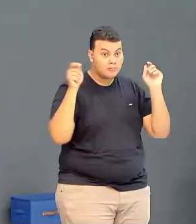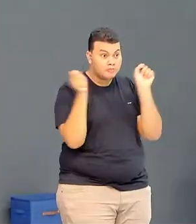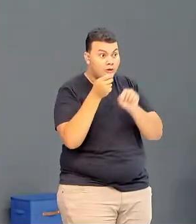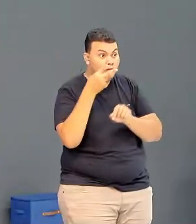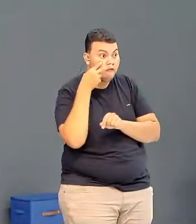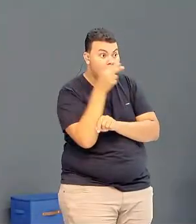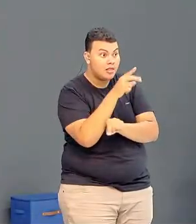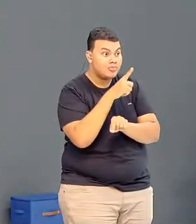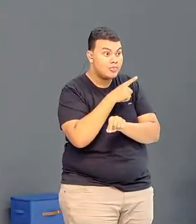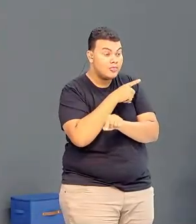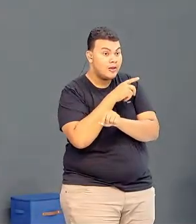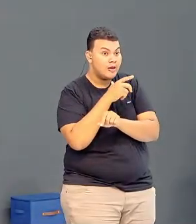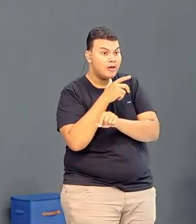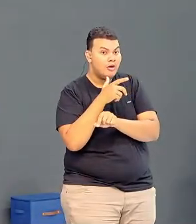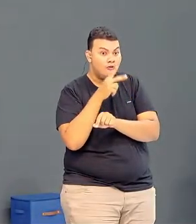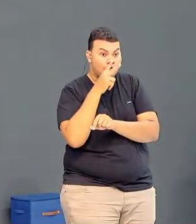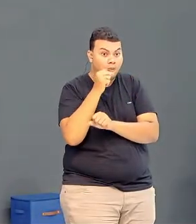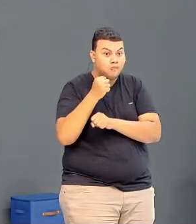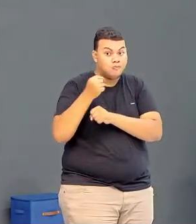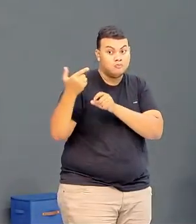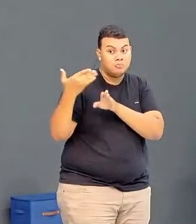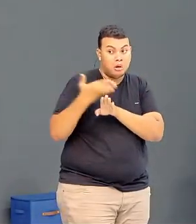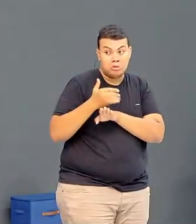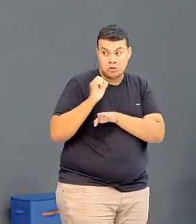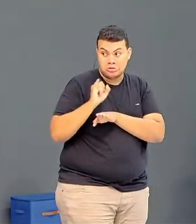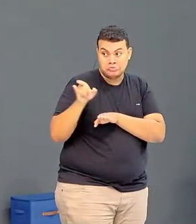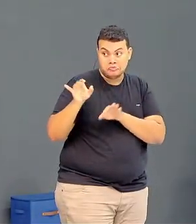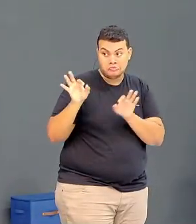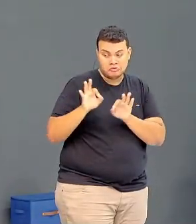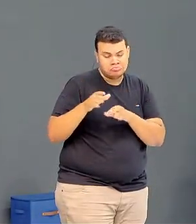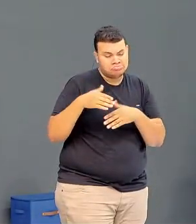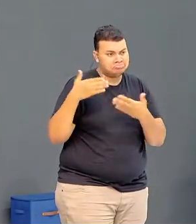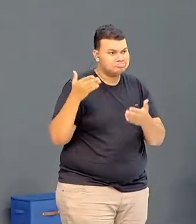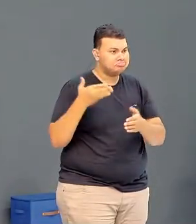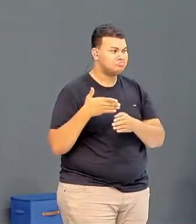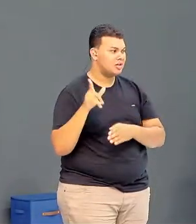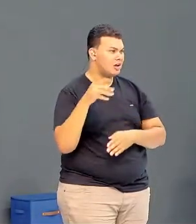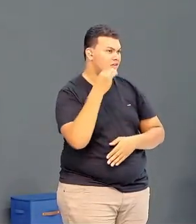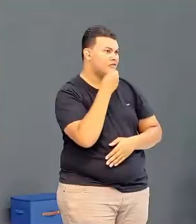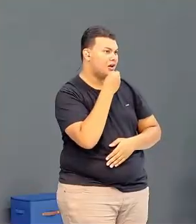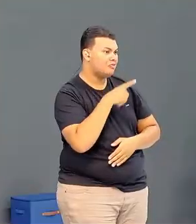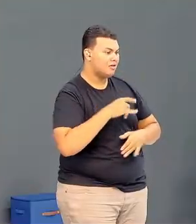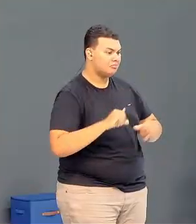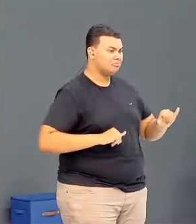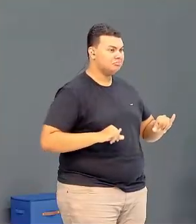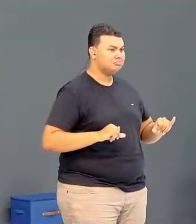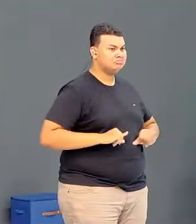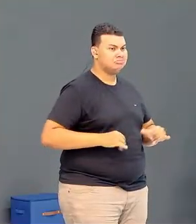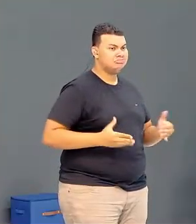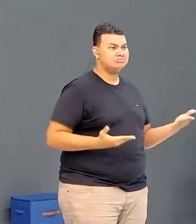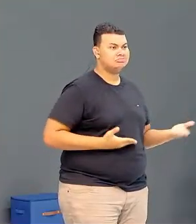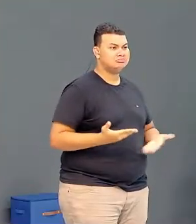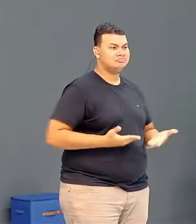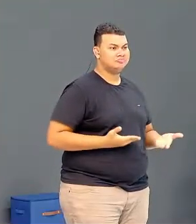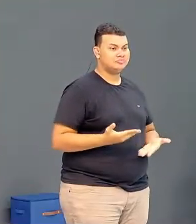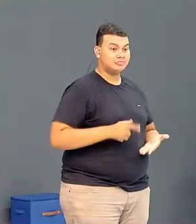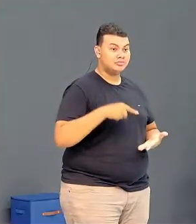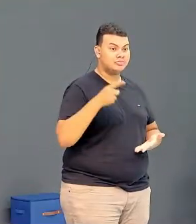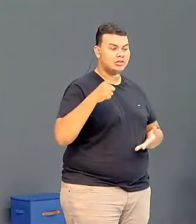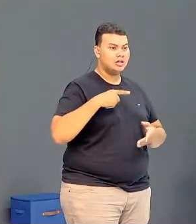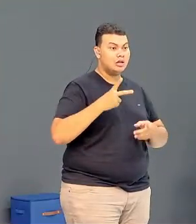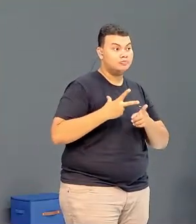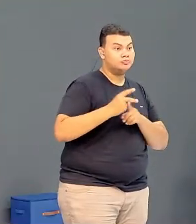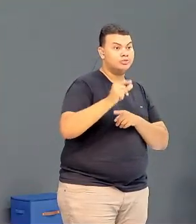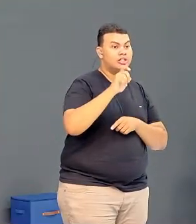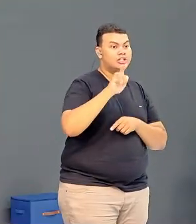são mais fortes, eu estou acabado. Mas enquanto isso, eles vão vendo que são mais fracos, e eles são escravos mesmo. Quando eles saem do Egito, ainda se veem